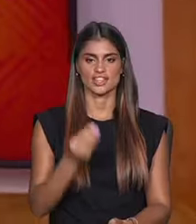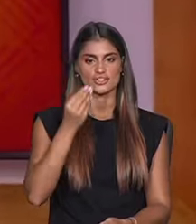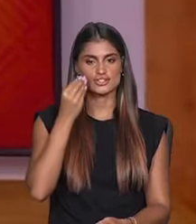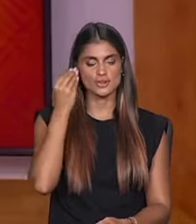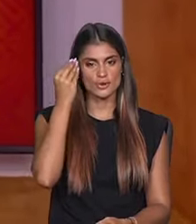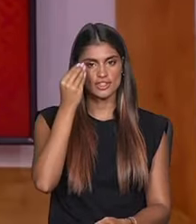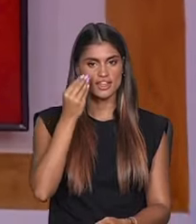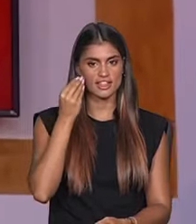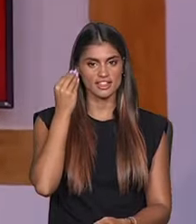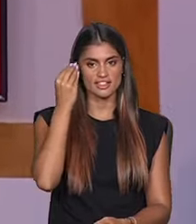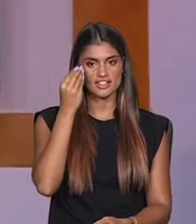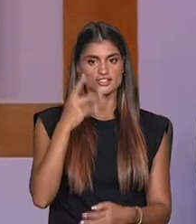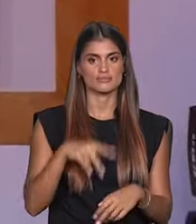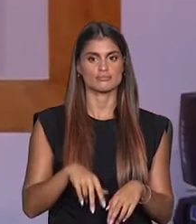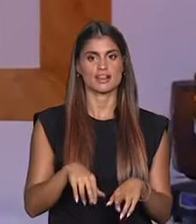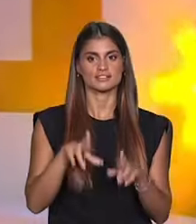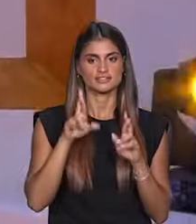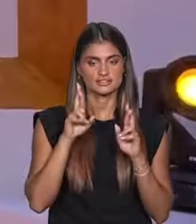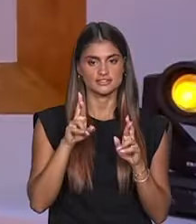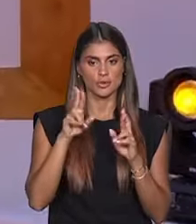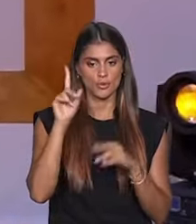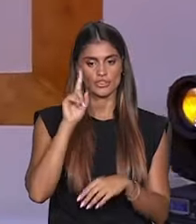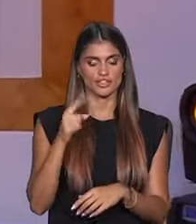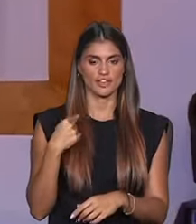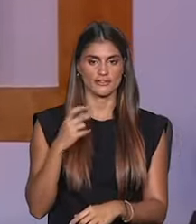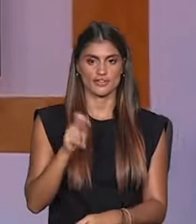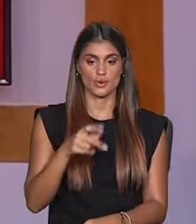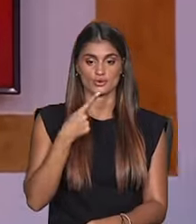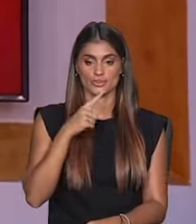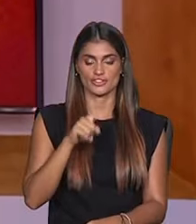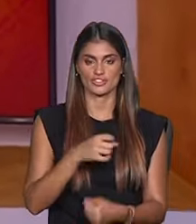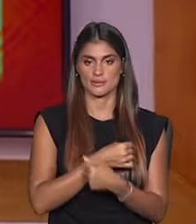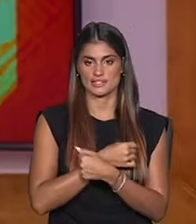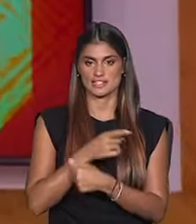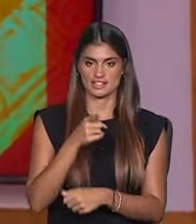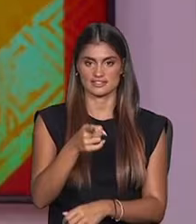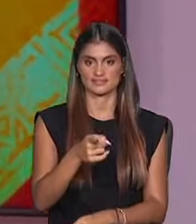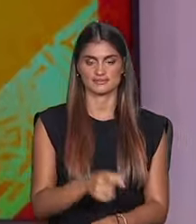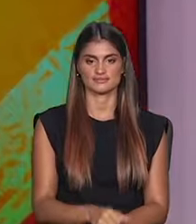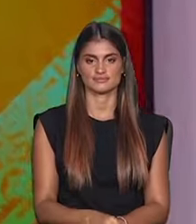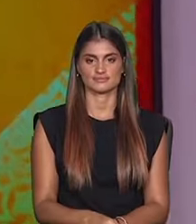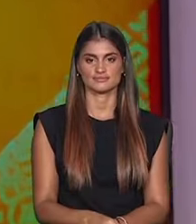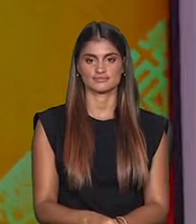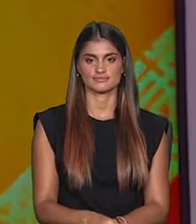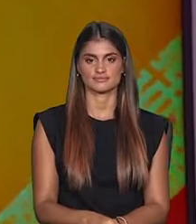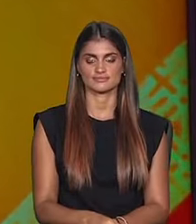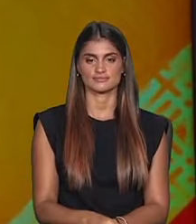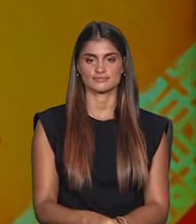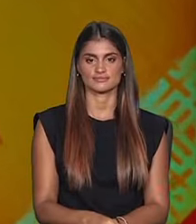a saudade e a esperança de um dia voltar para te abraçar.